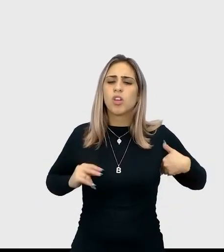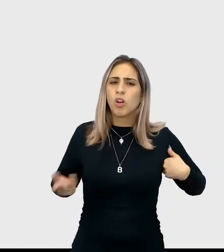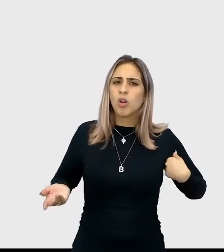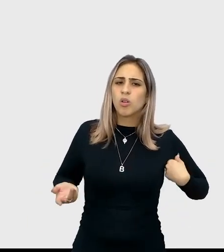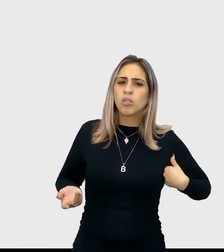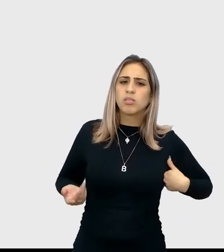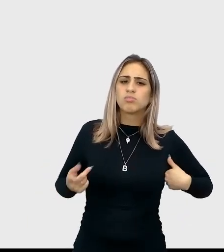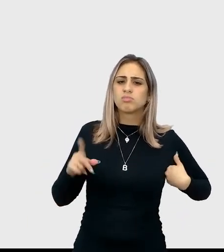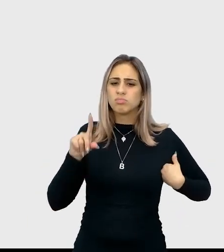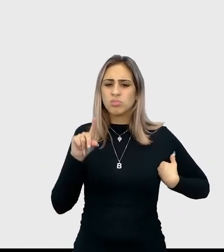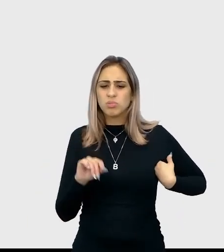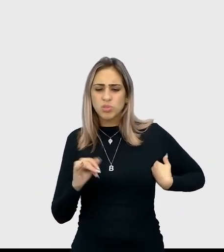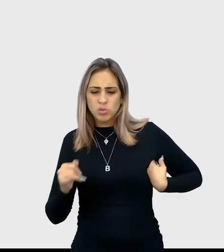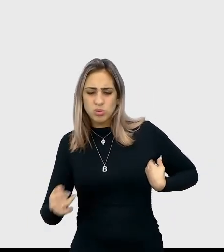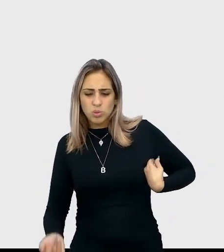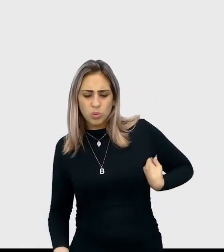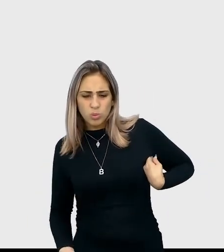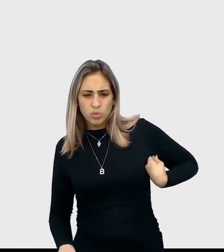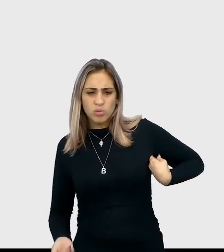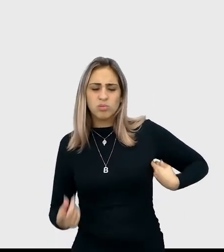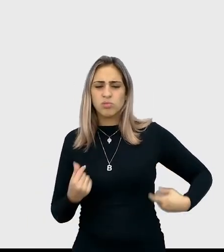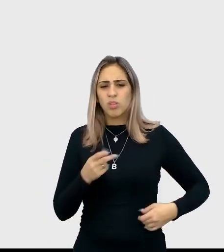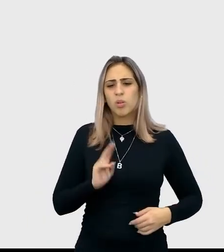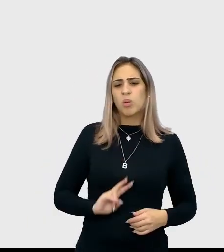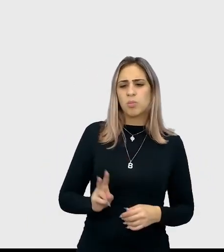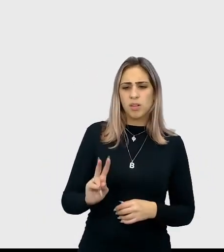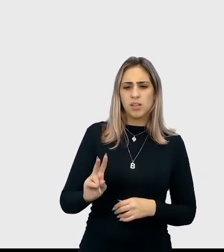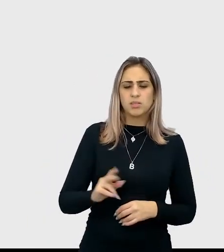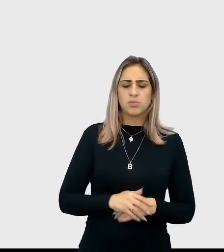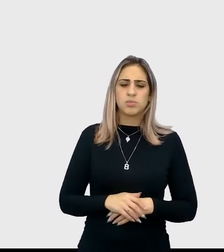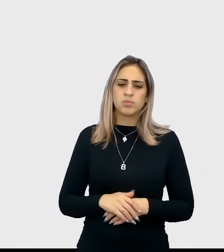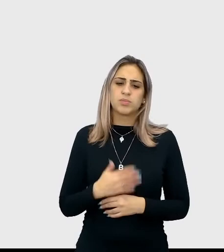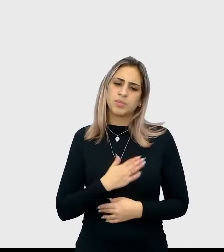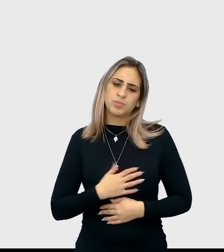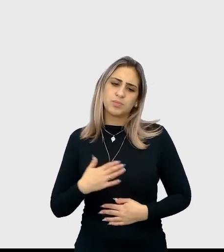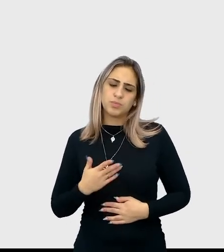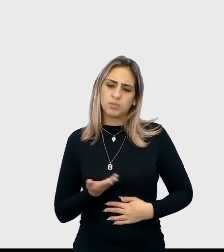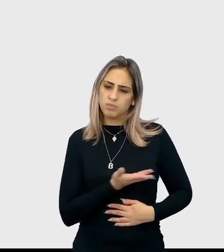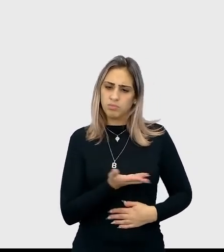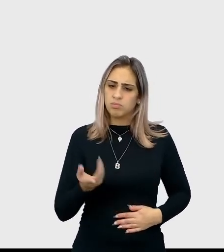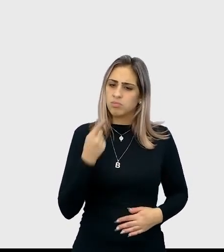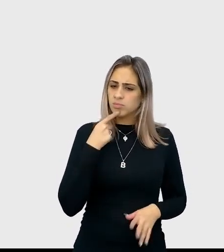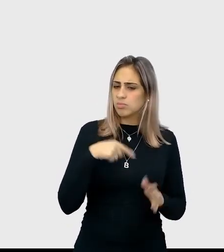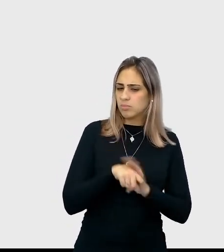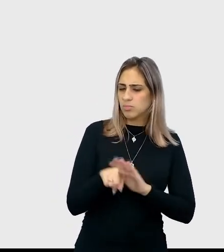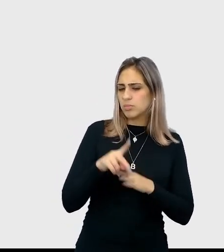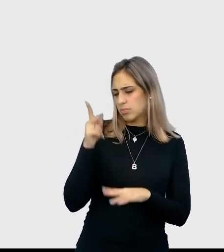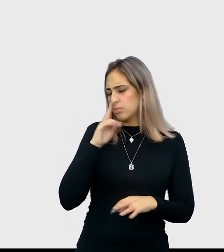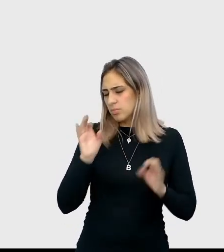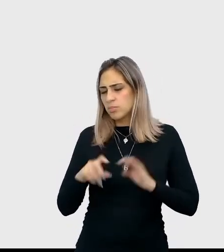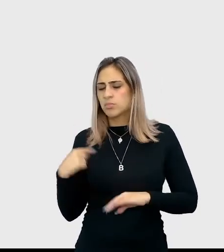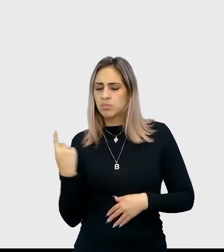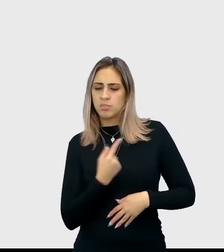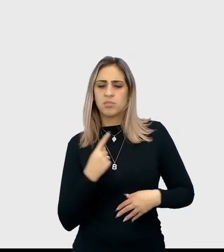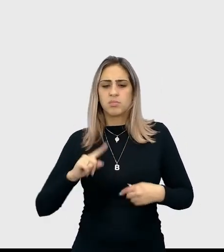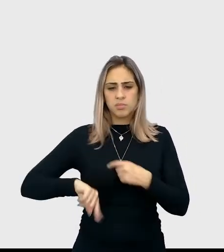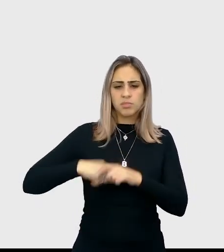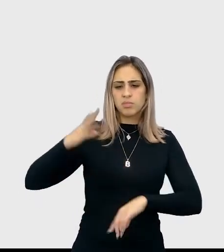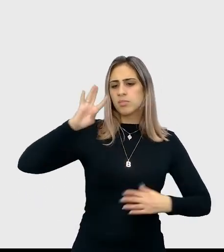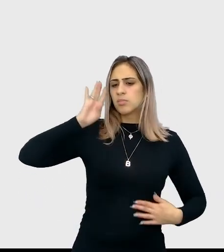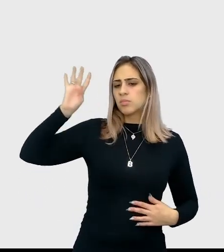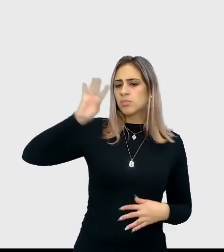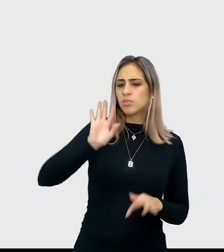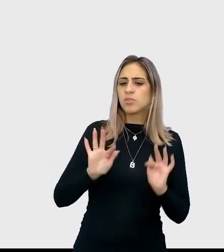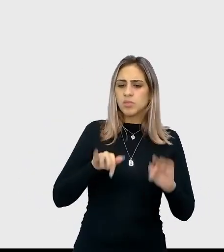está diminuindo os juros e o valor é o mesmo. Gostaria que vocês se questionassem mesmo para a gente depois refletir